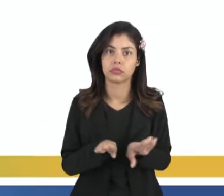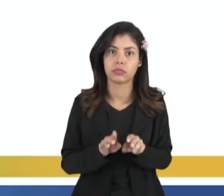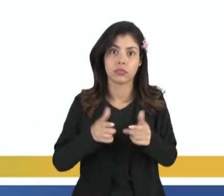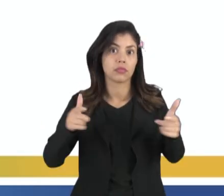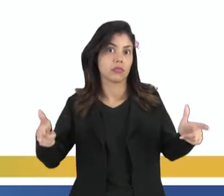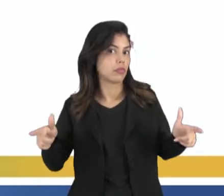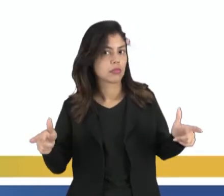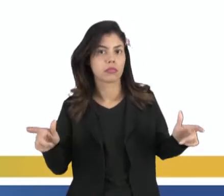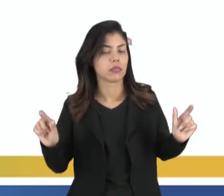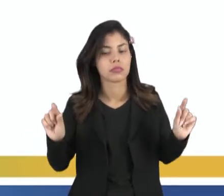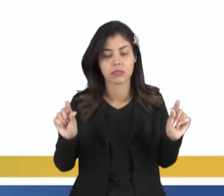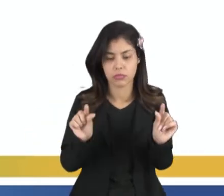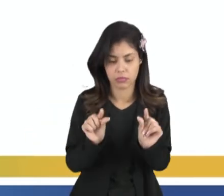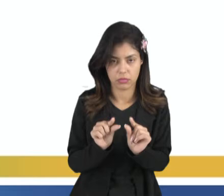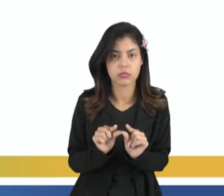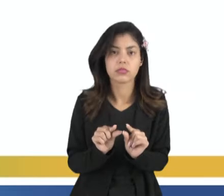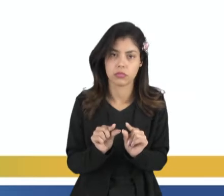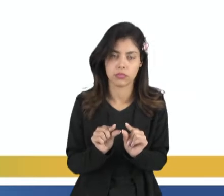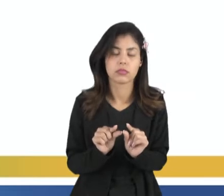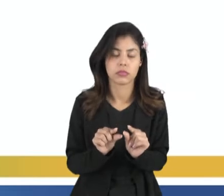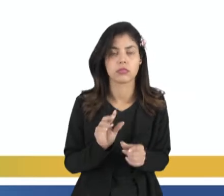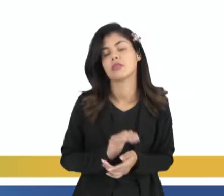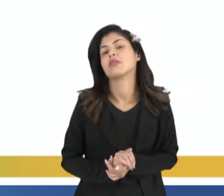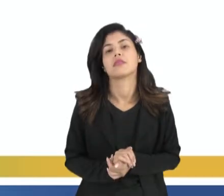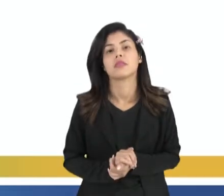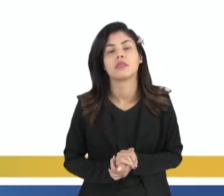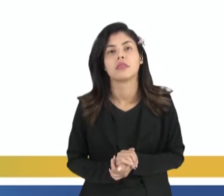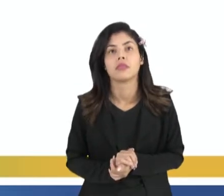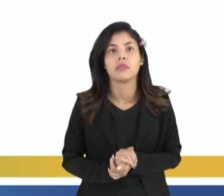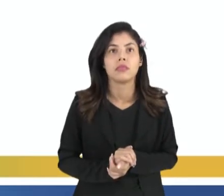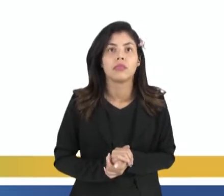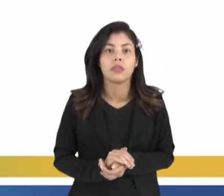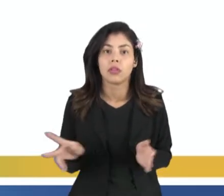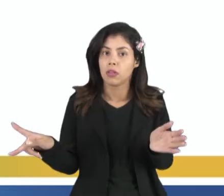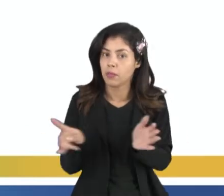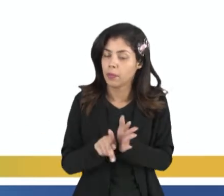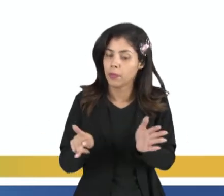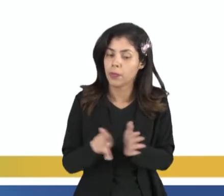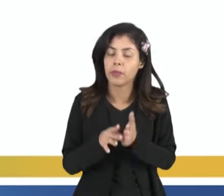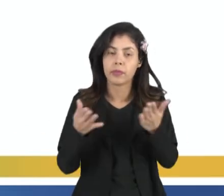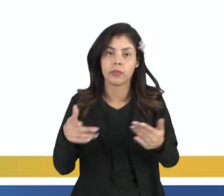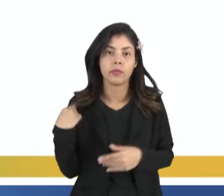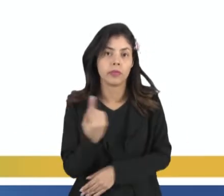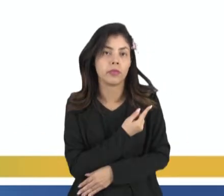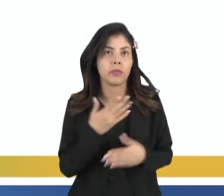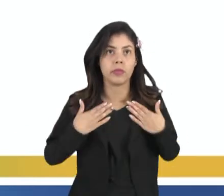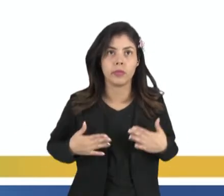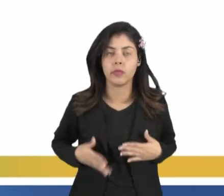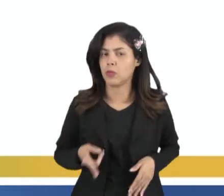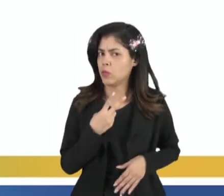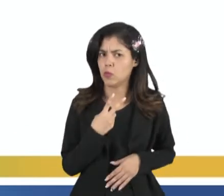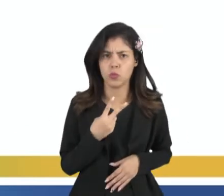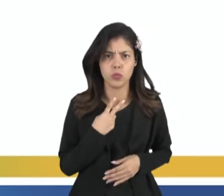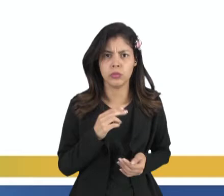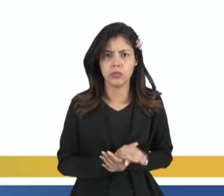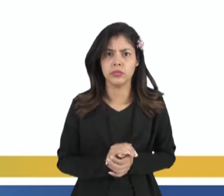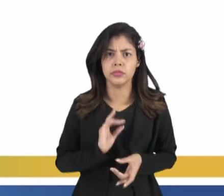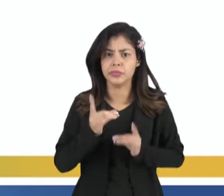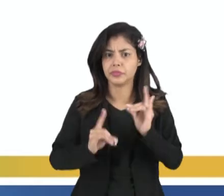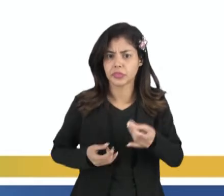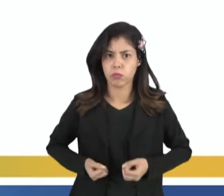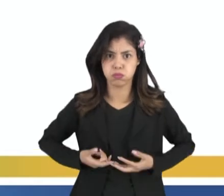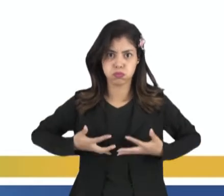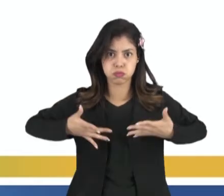doses grandes, mas sim em doses pequenas, né, em doses ideais. Porque o nosso corpo ele não pode ter nem hormônio